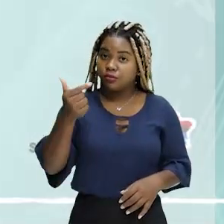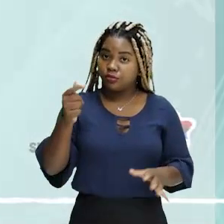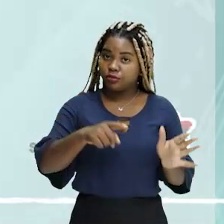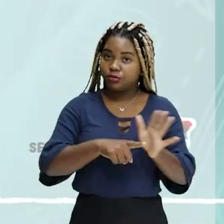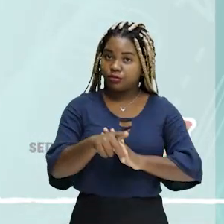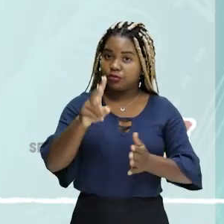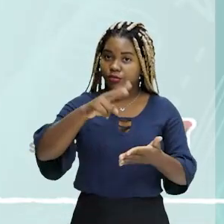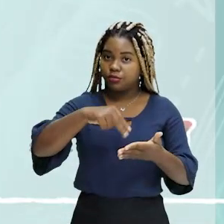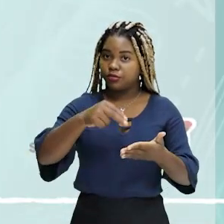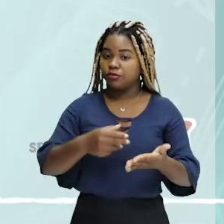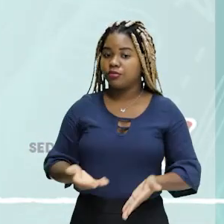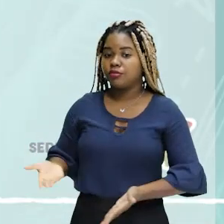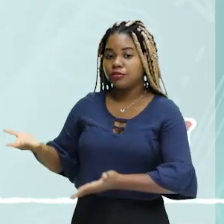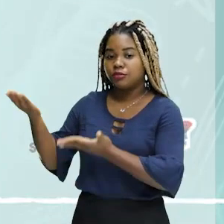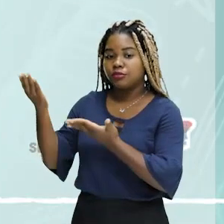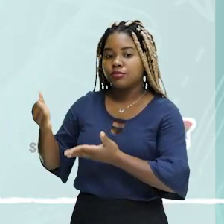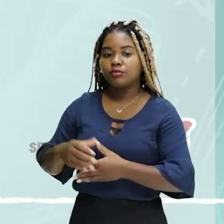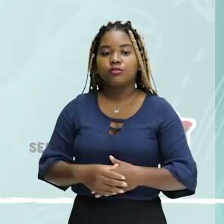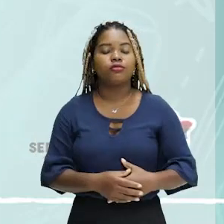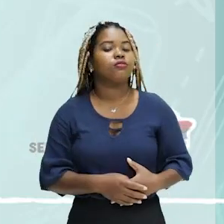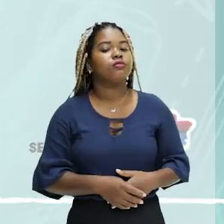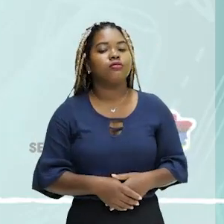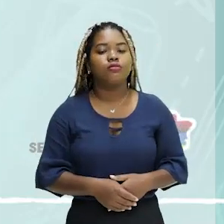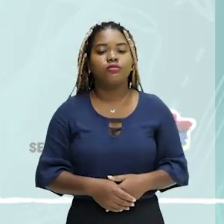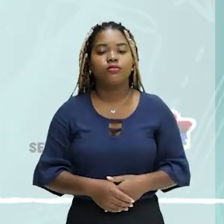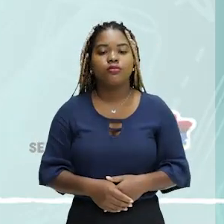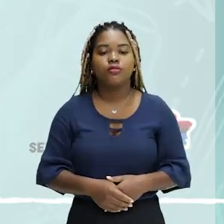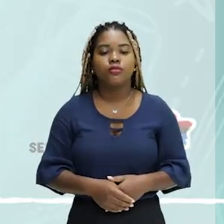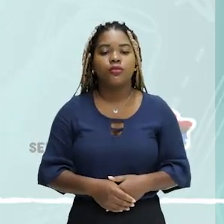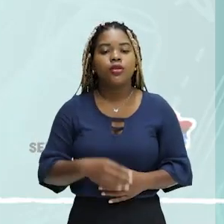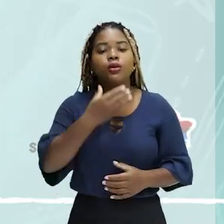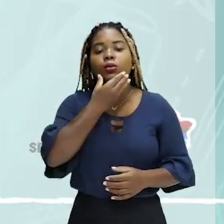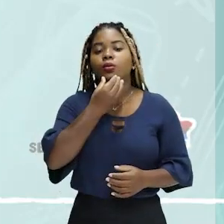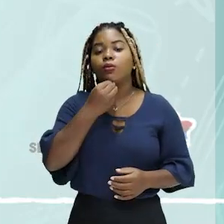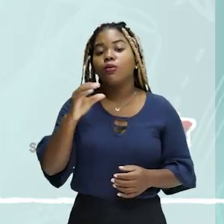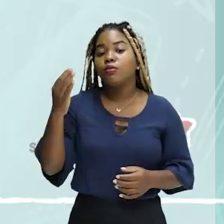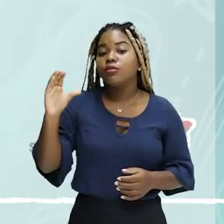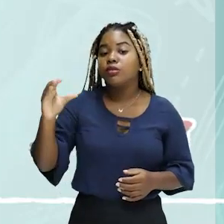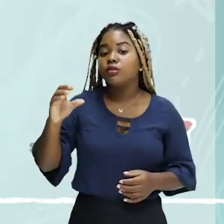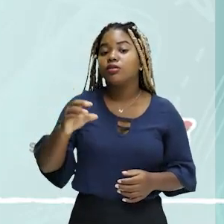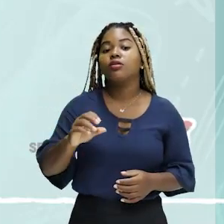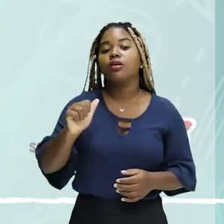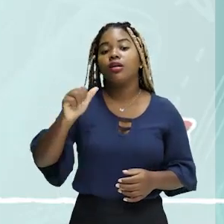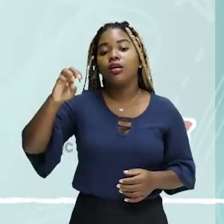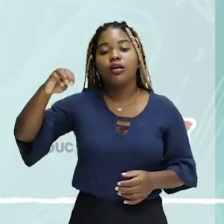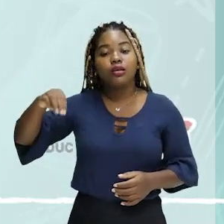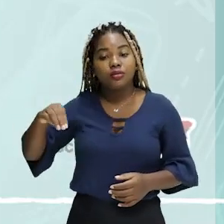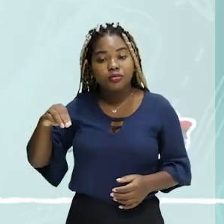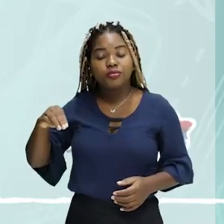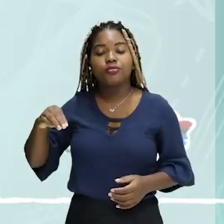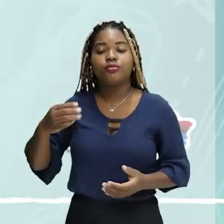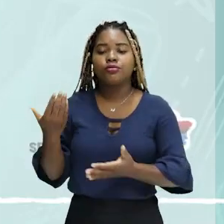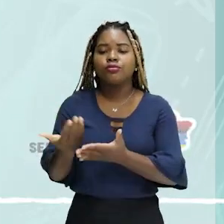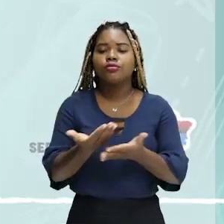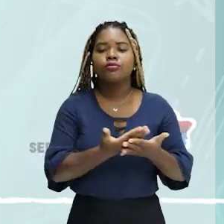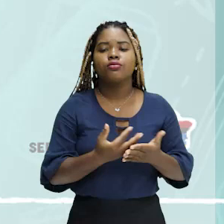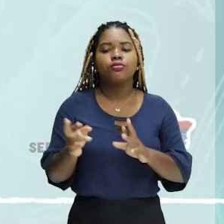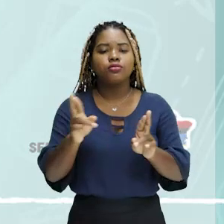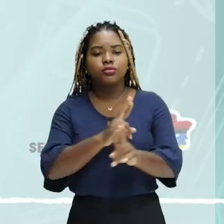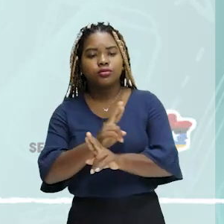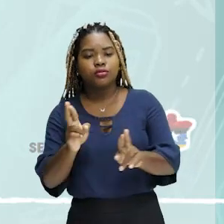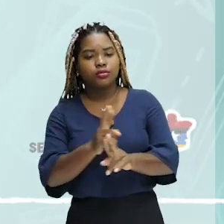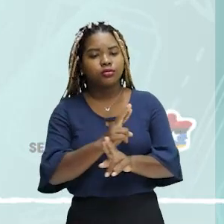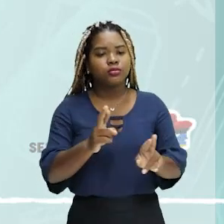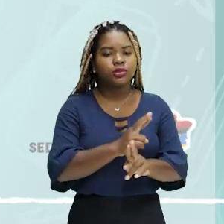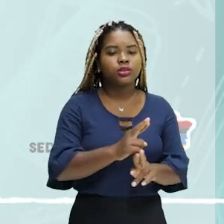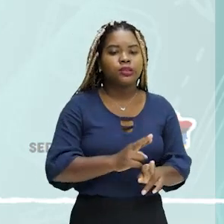Próxima questão, turma. Ó, o cientista russo, né, A.M. Butlerov, estudou as